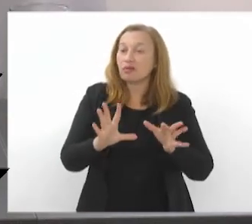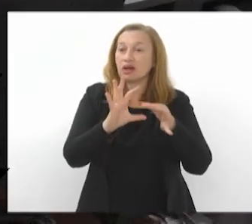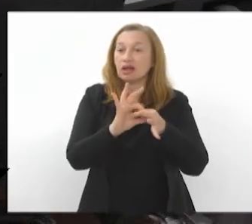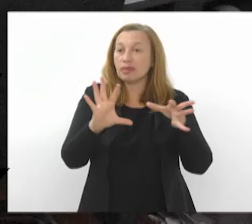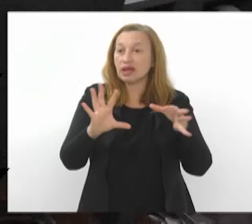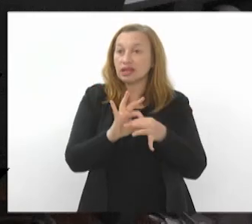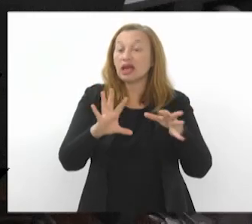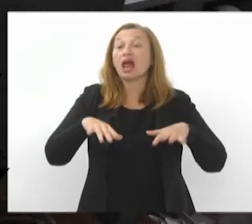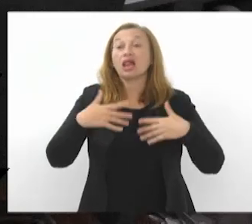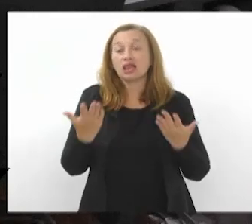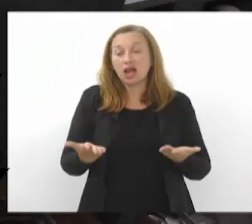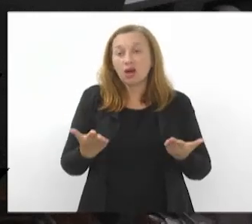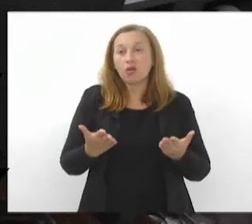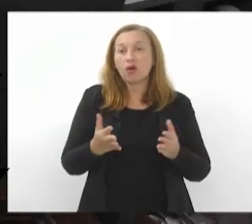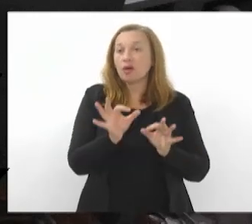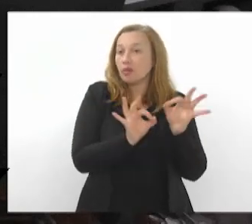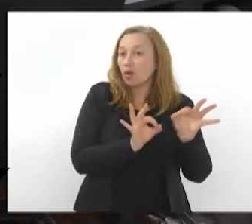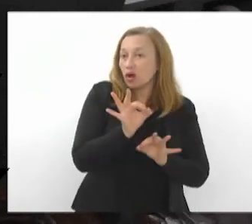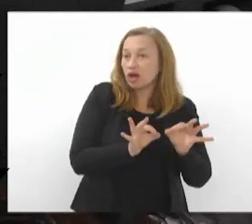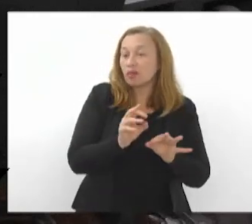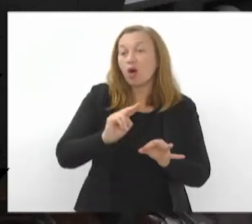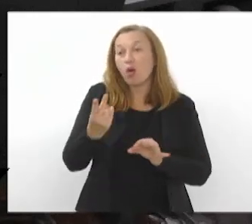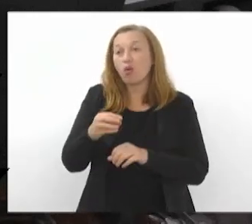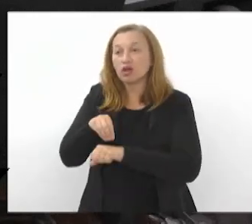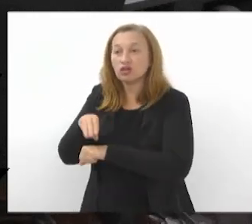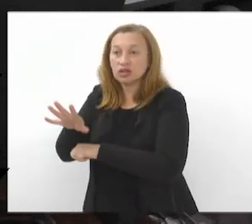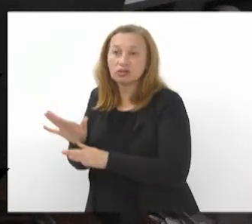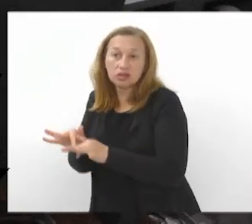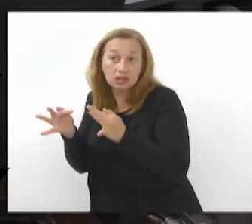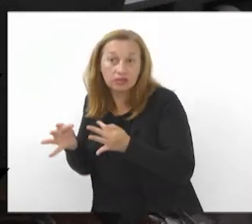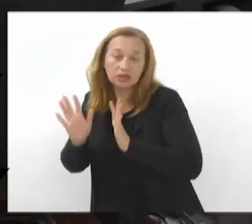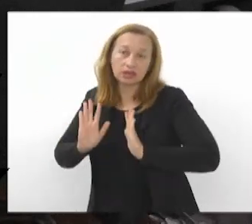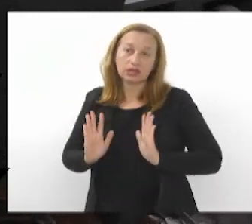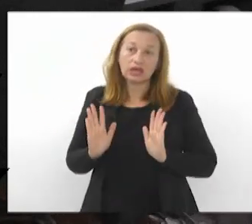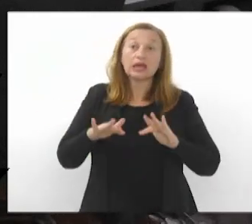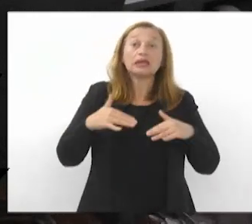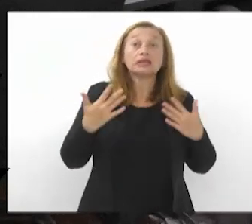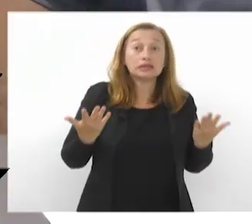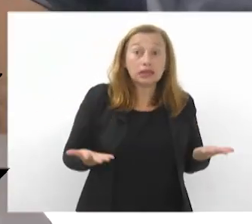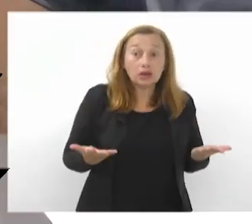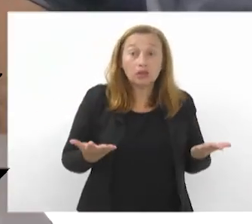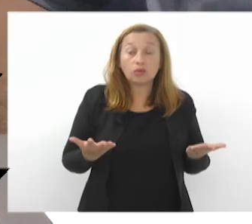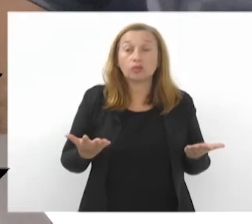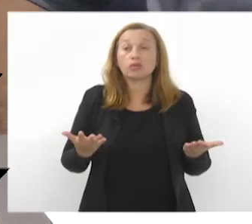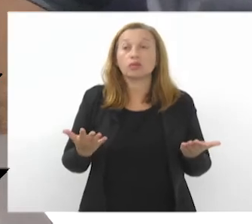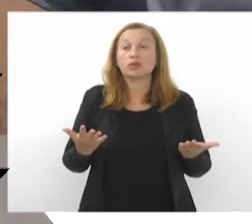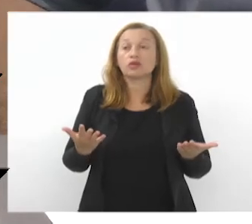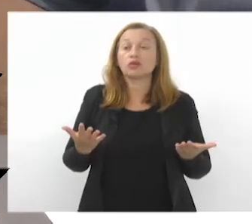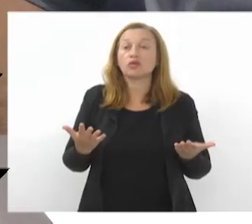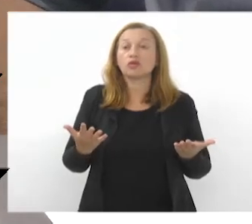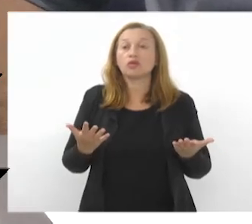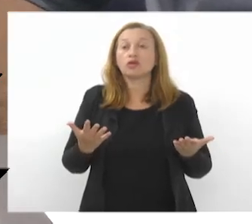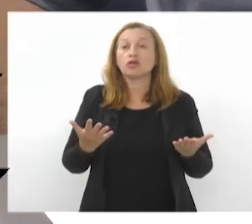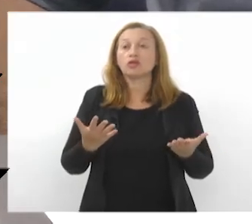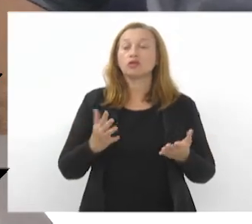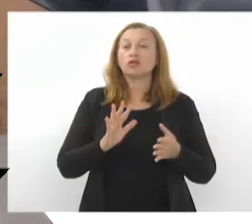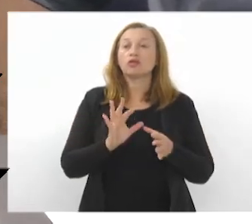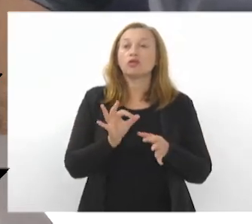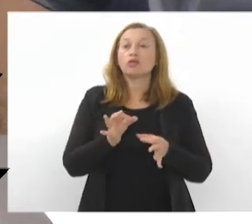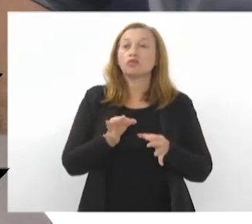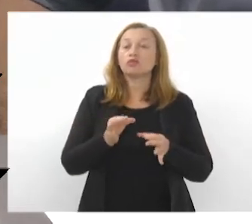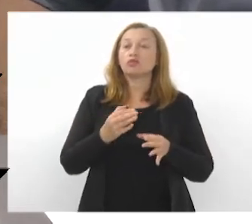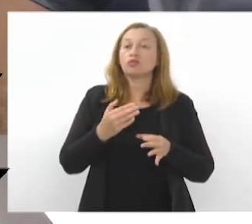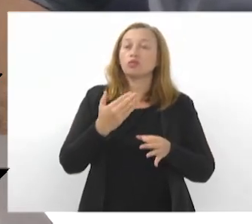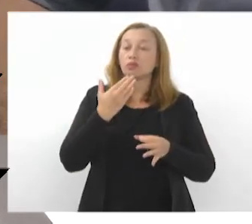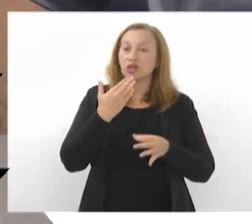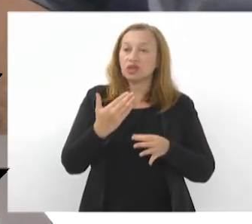autorizativos. Então, ou é programa ou é indicação simples. Perfeito. Então, foi uma como é que se diz? Uma jurisprudência nossa. Perfeito.